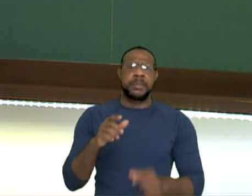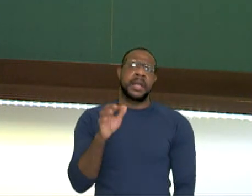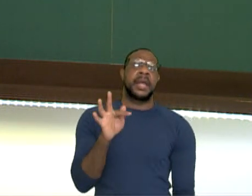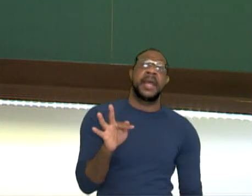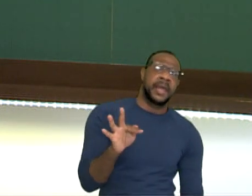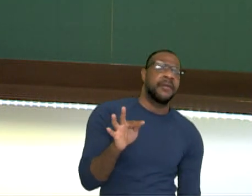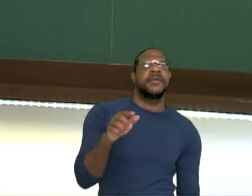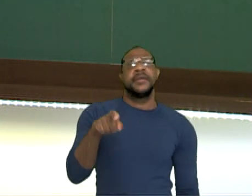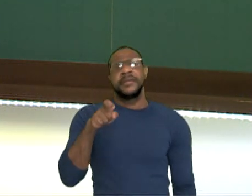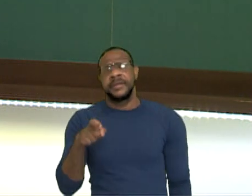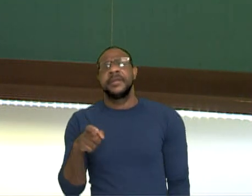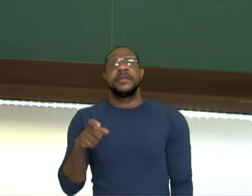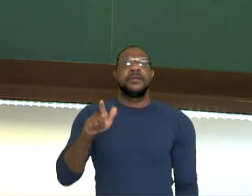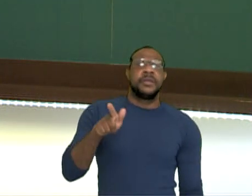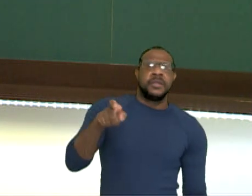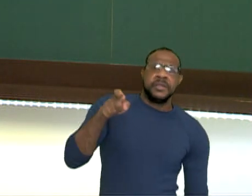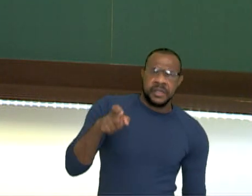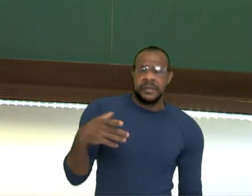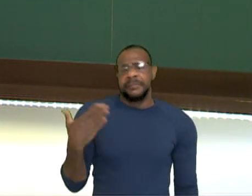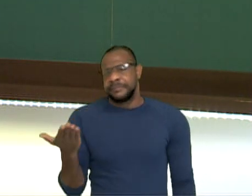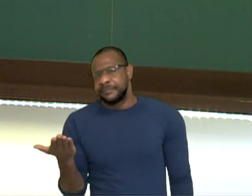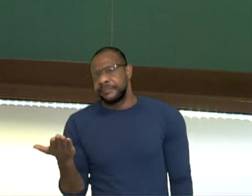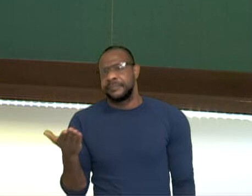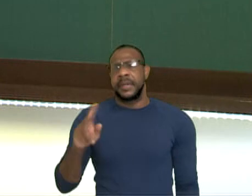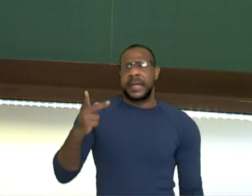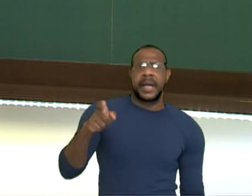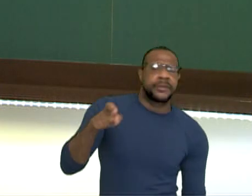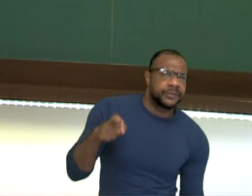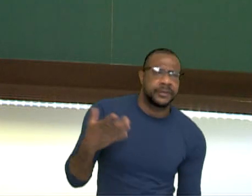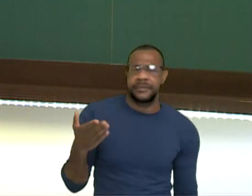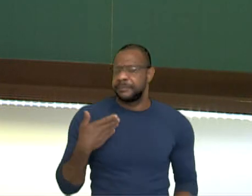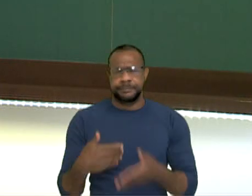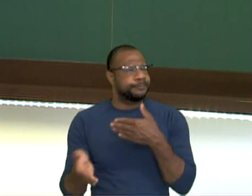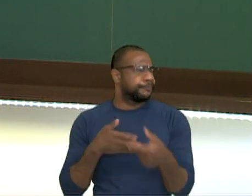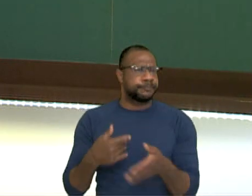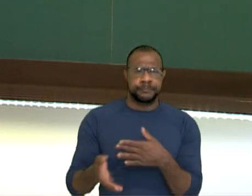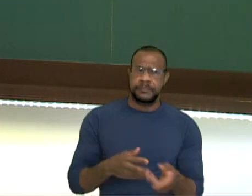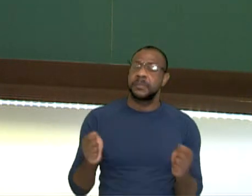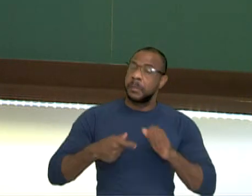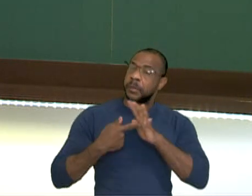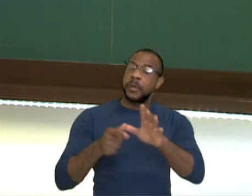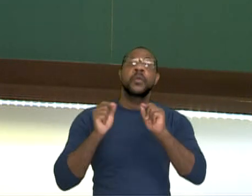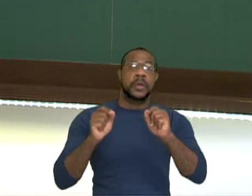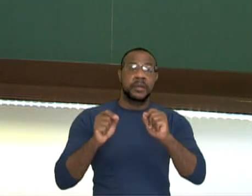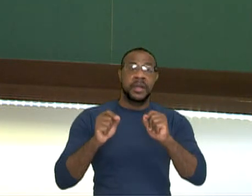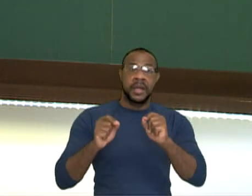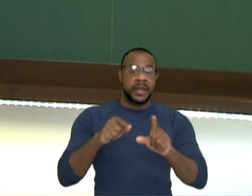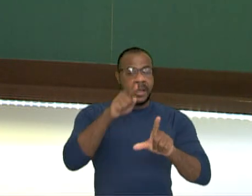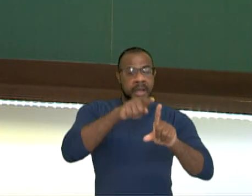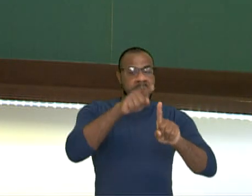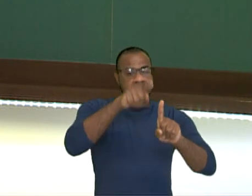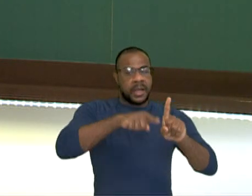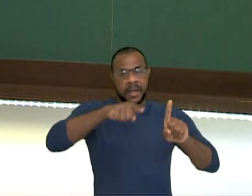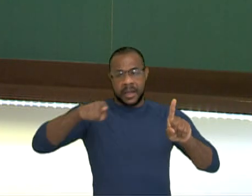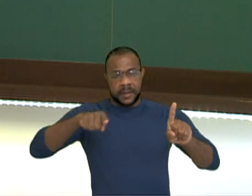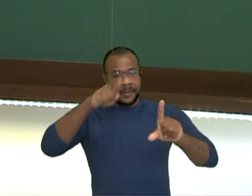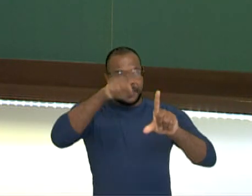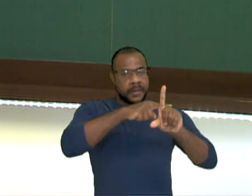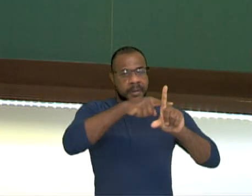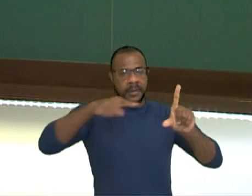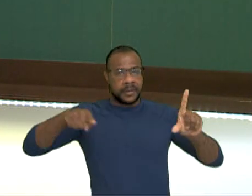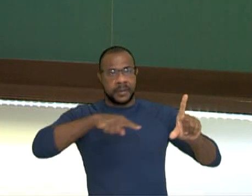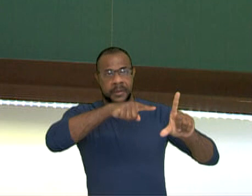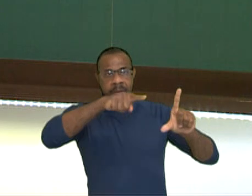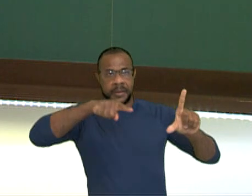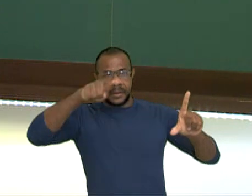x, posso usar g de x, posso usar h de x, que nós estamos representando a função. Então, no caso aqui,